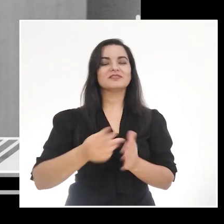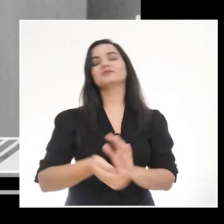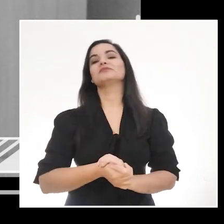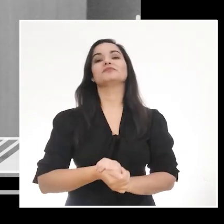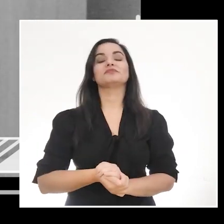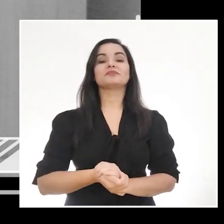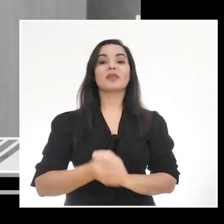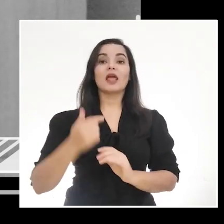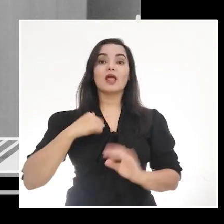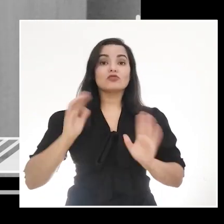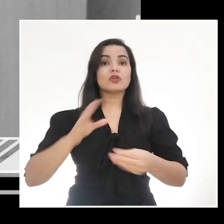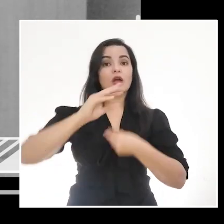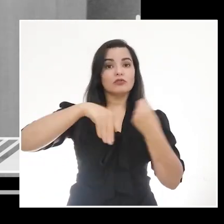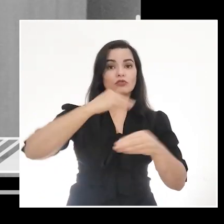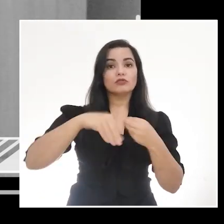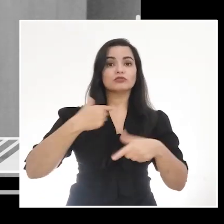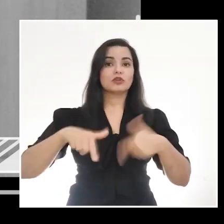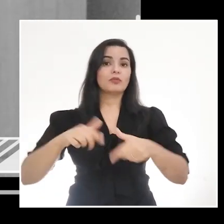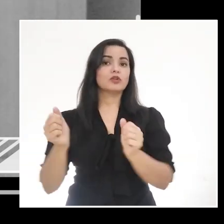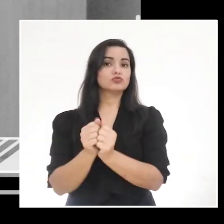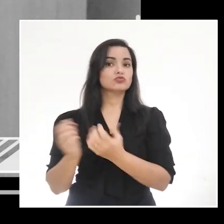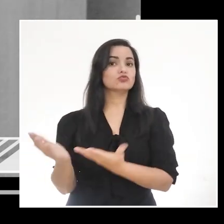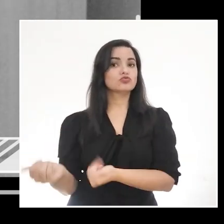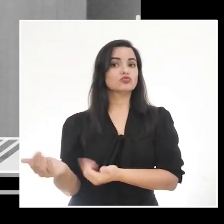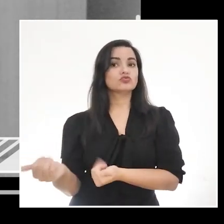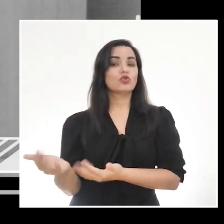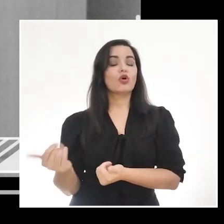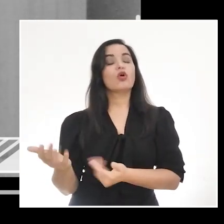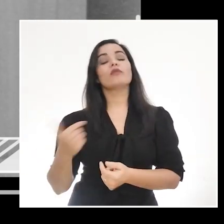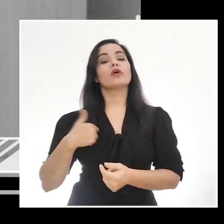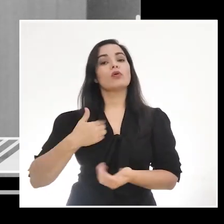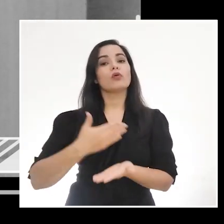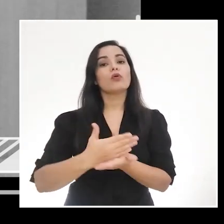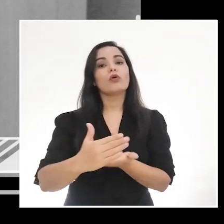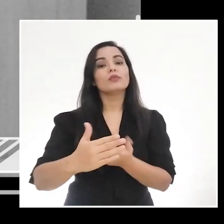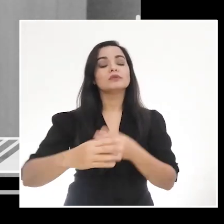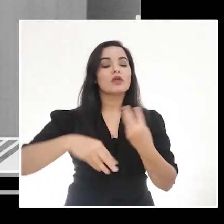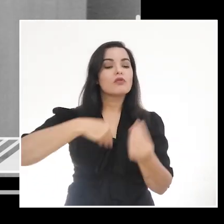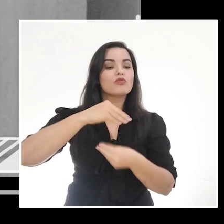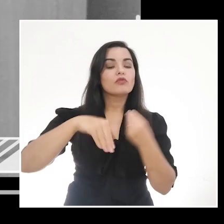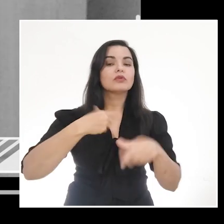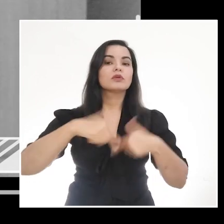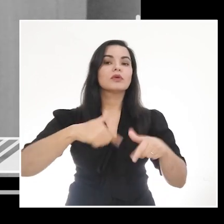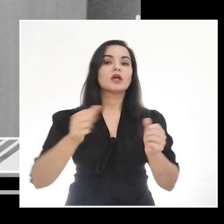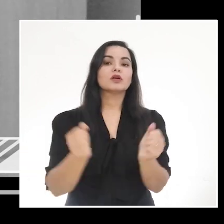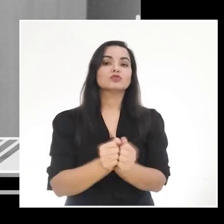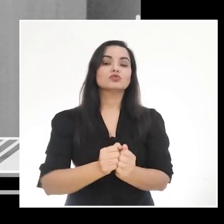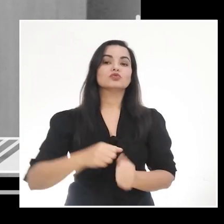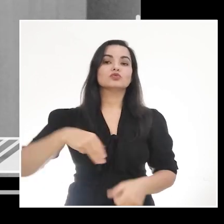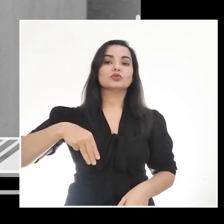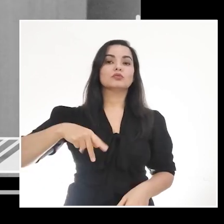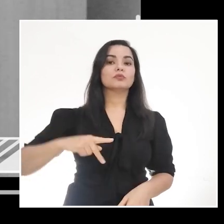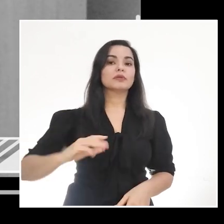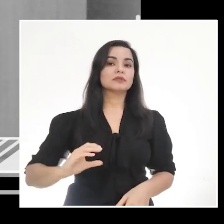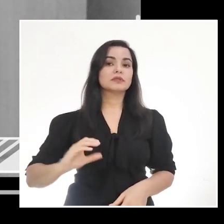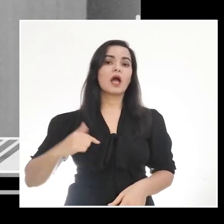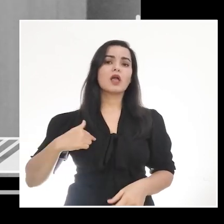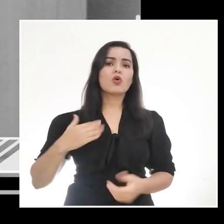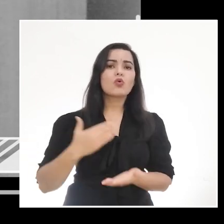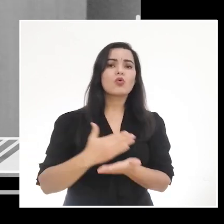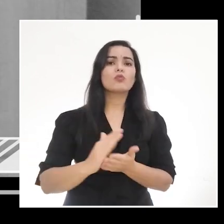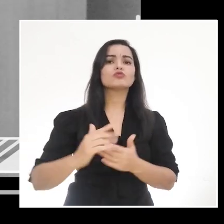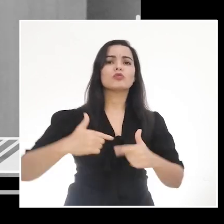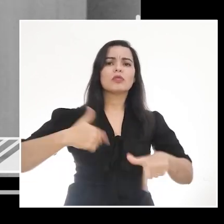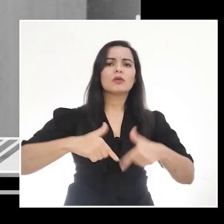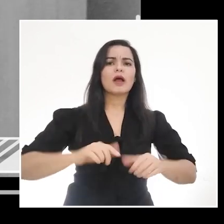E dali em diante, eu que já era envolvido com o trabalho de jovens, tanto na igreja, comecei a me envolver com